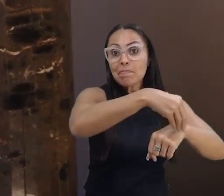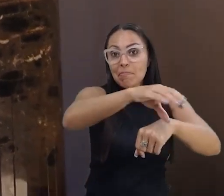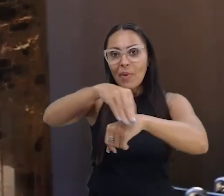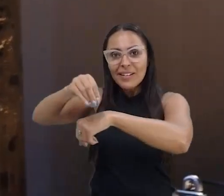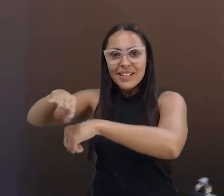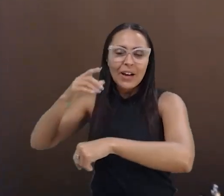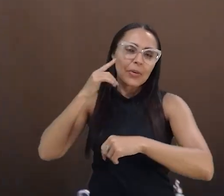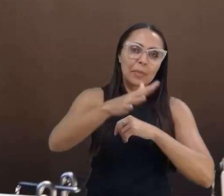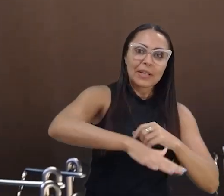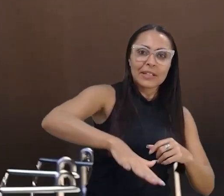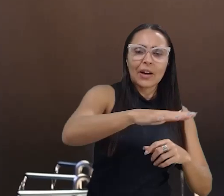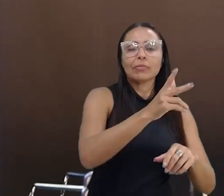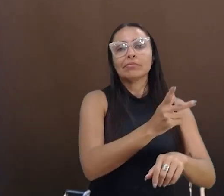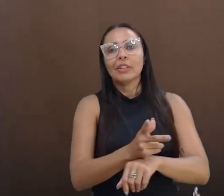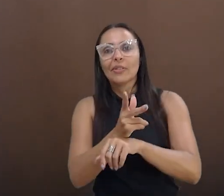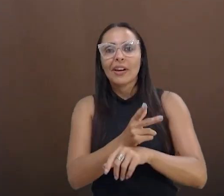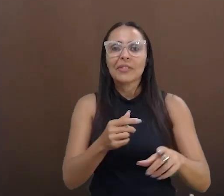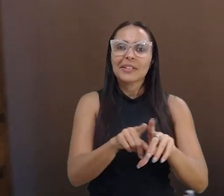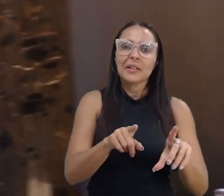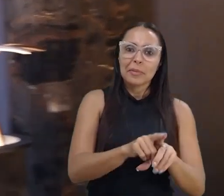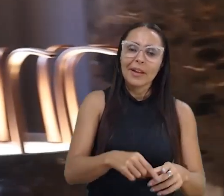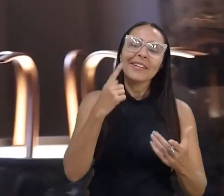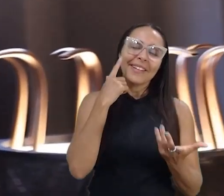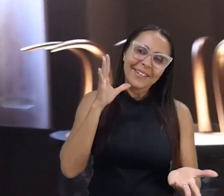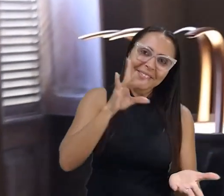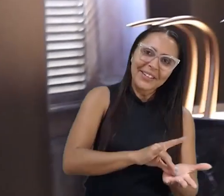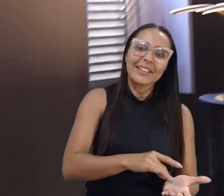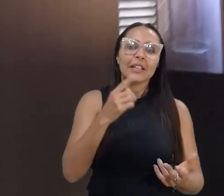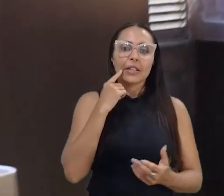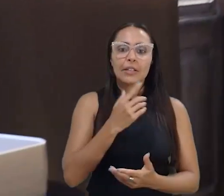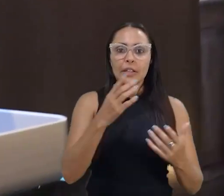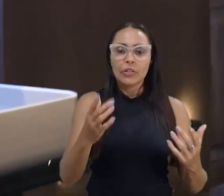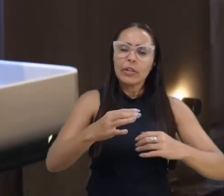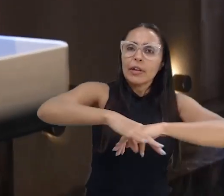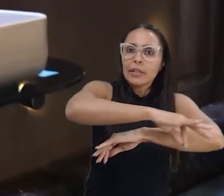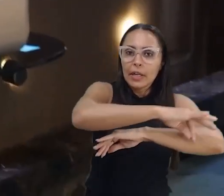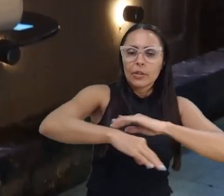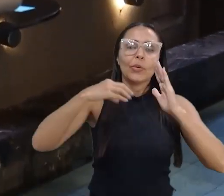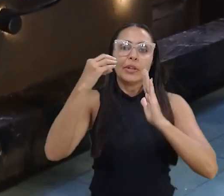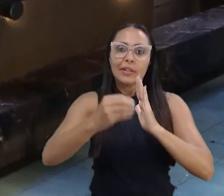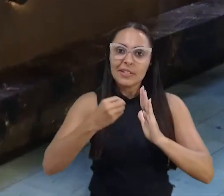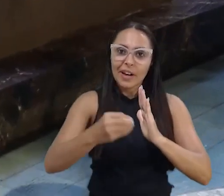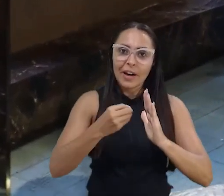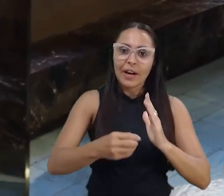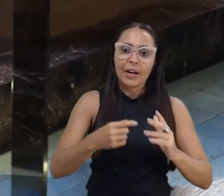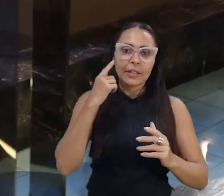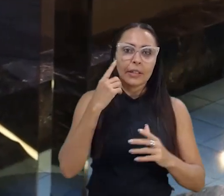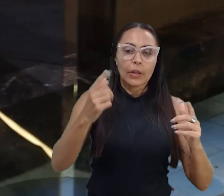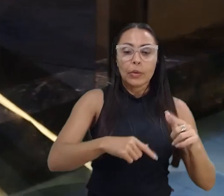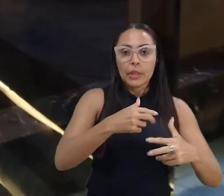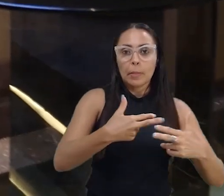esse ambiente bem cenográfico e as tendências realmente, seja de arquitetura, design de interiores, de